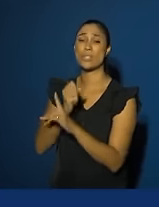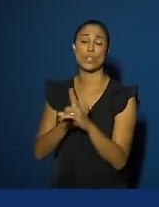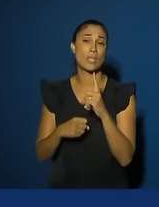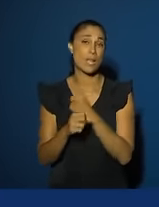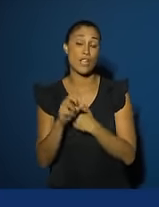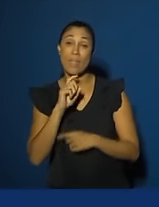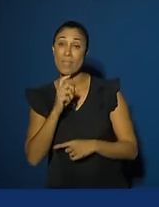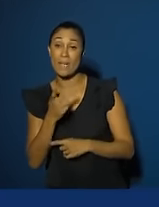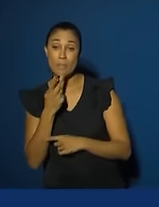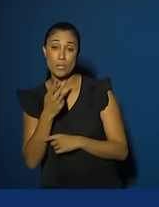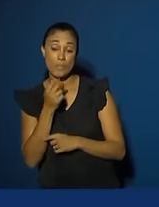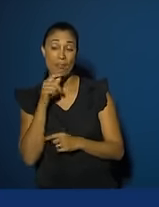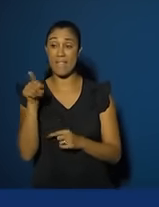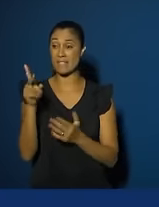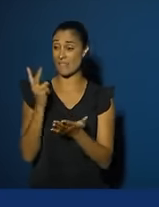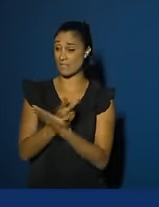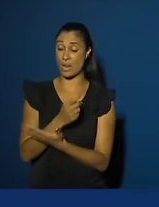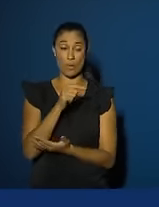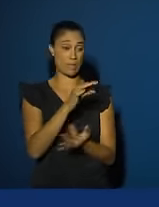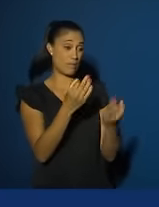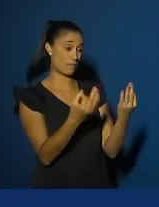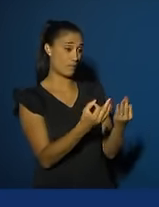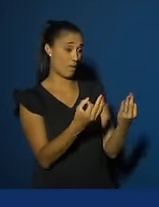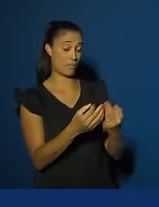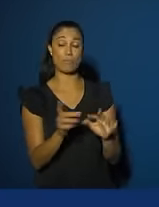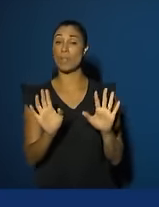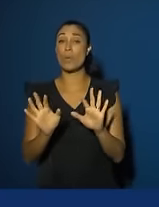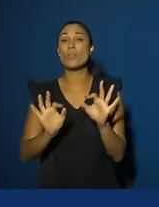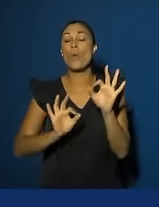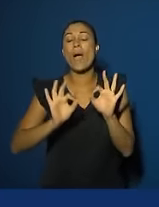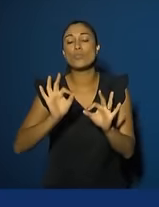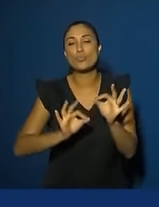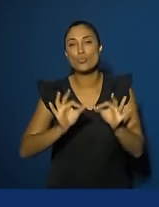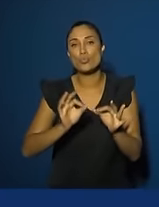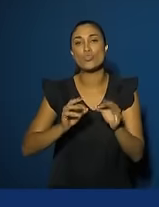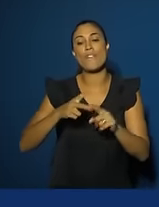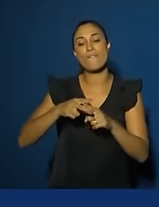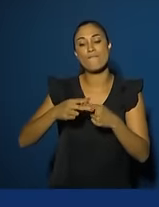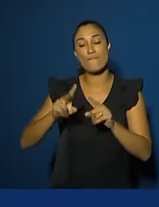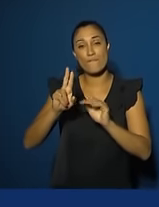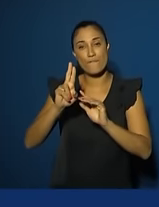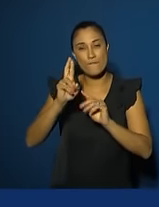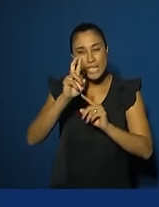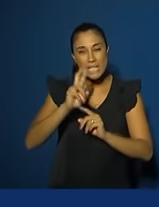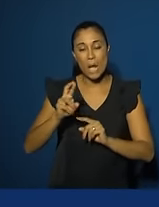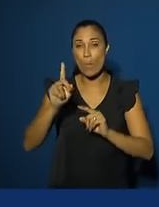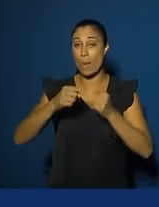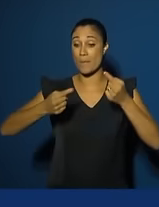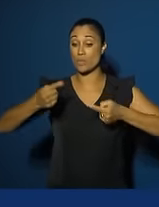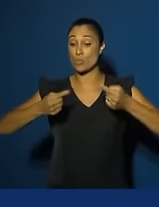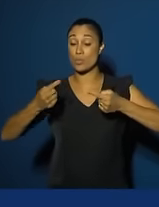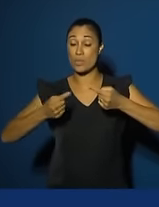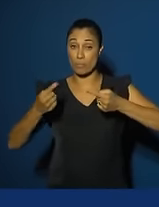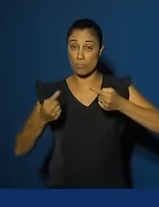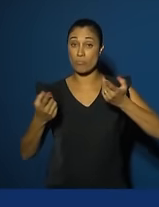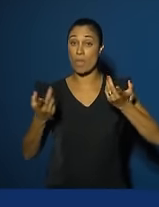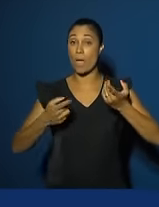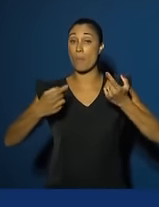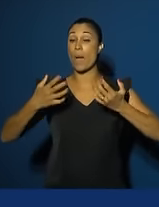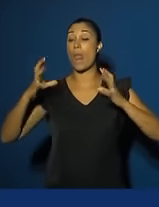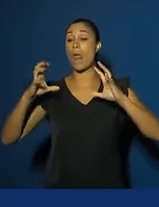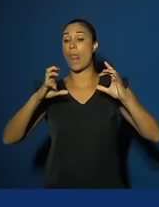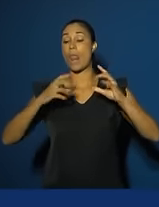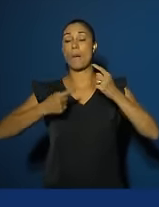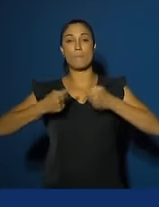pode falar esse país tá certo esse país tá errado então ajuste fiscal é por natureza uma grande discussão política mais ou menos que o senhor falou